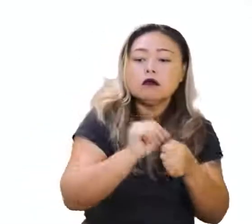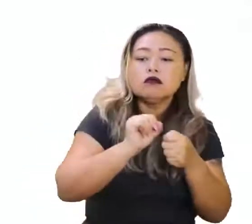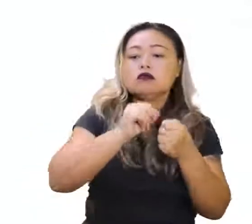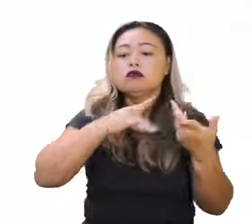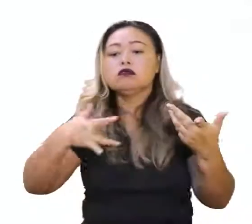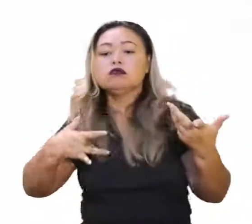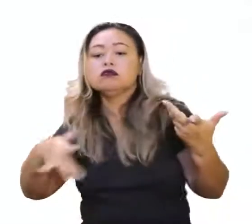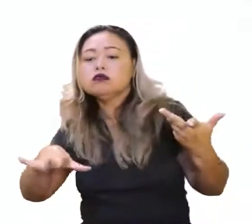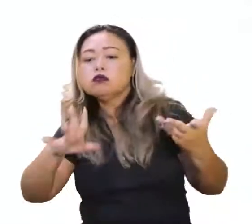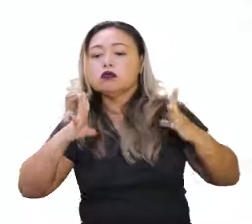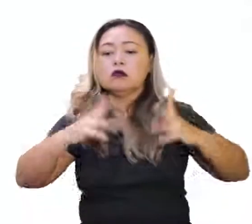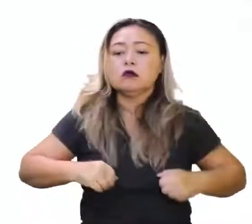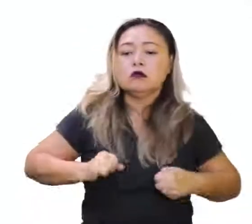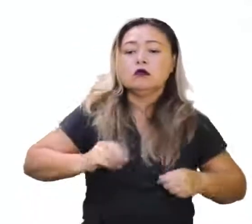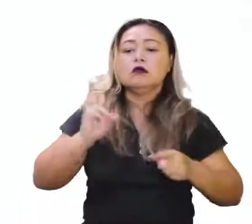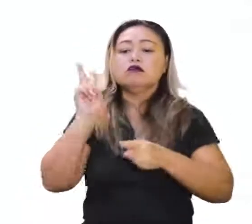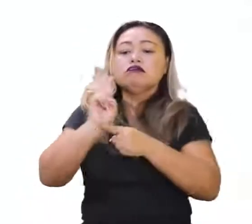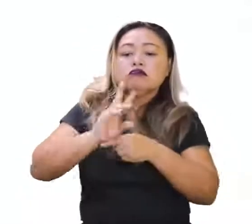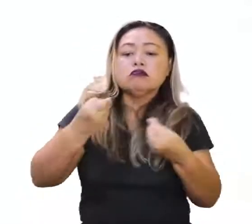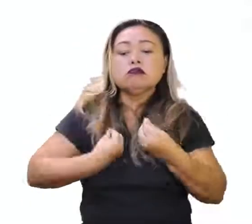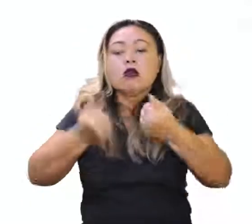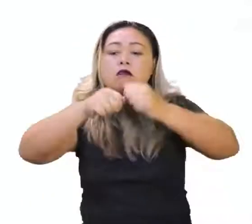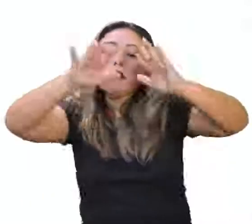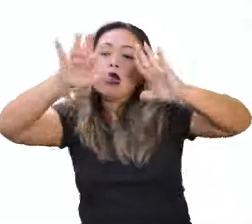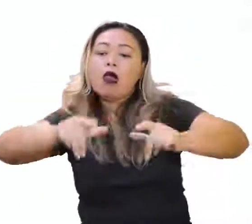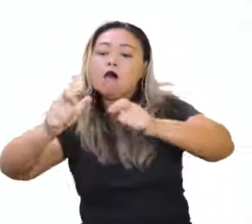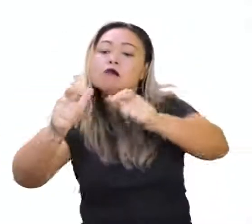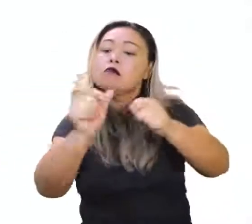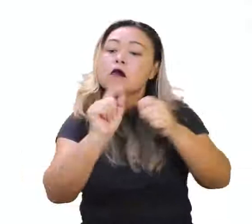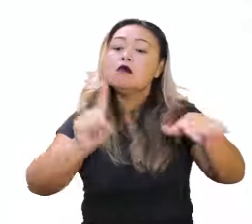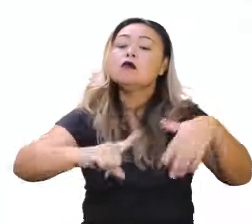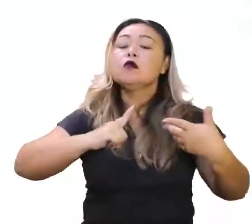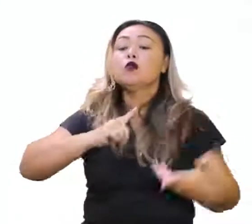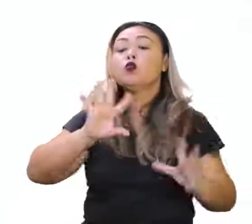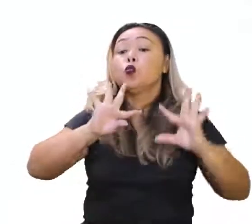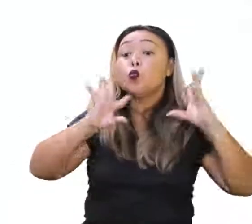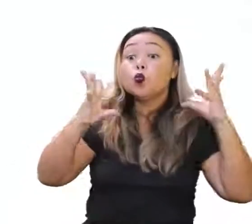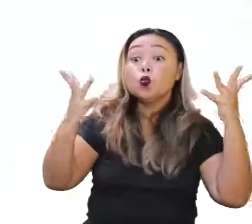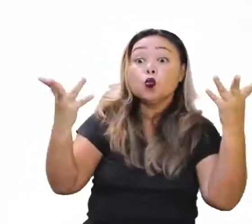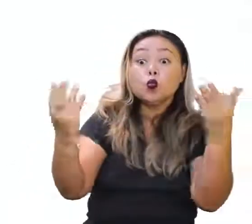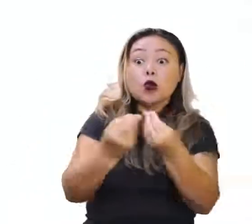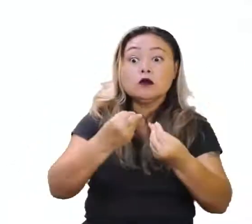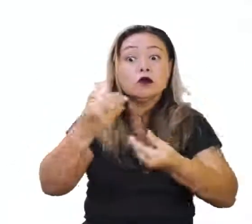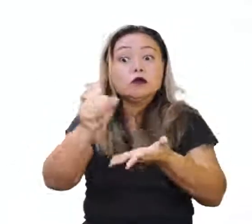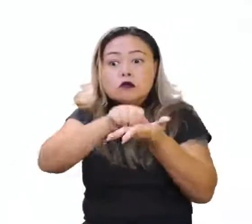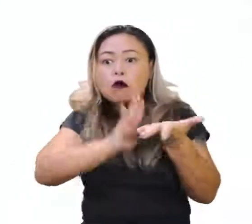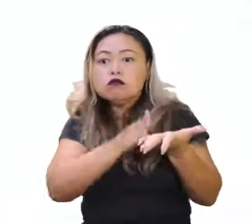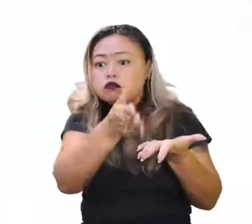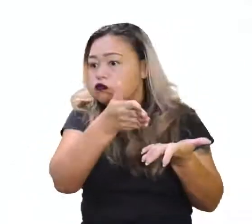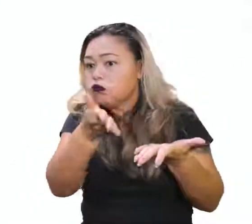alimentação, limpeza, higiene, manutenção, instalações, nós chamamos todas as